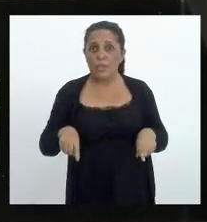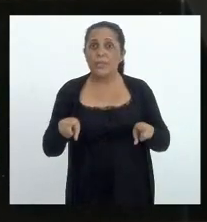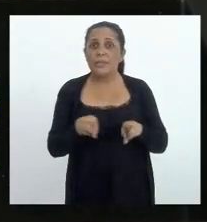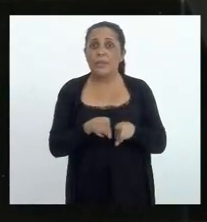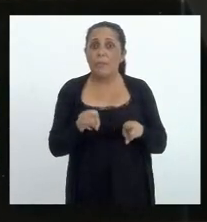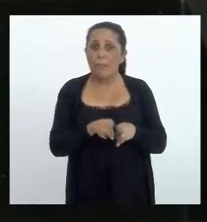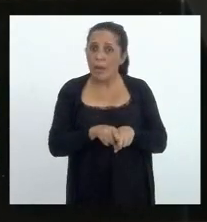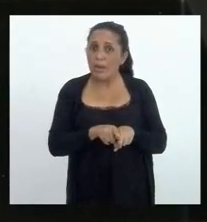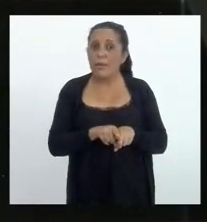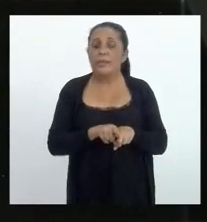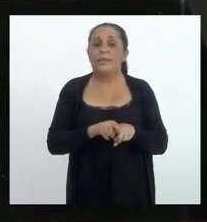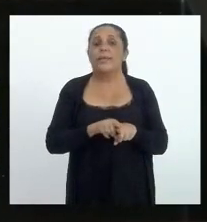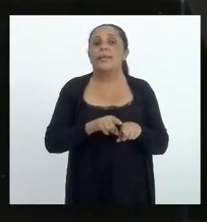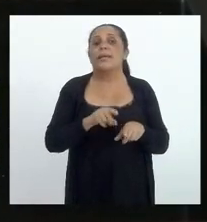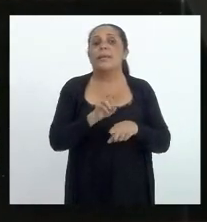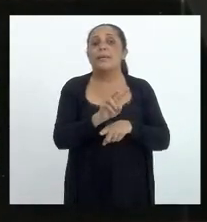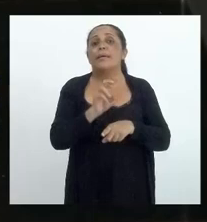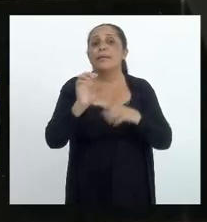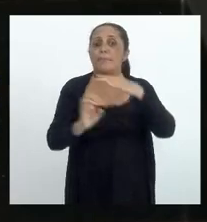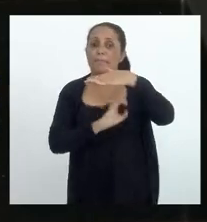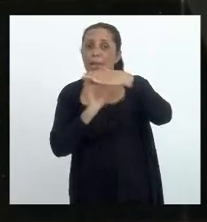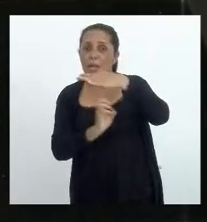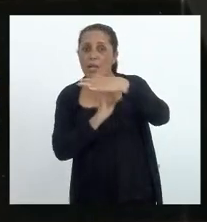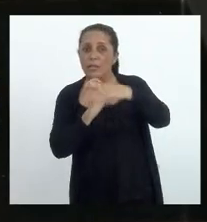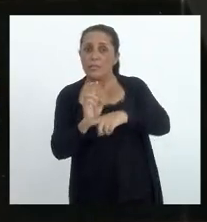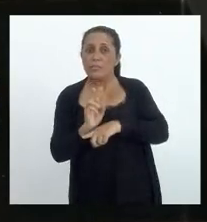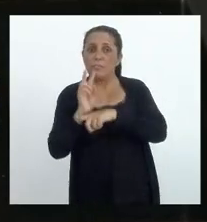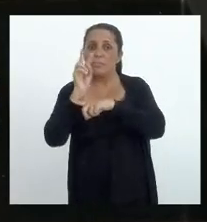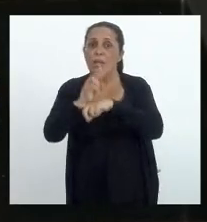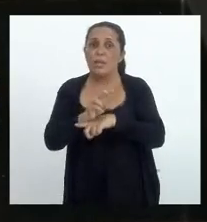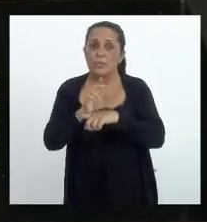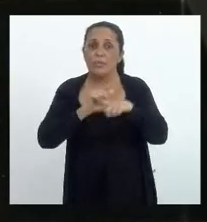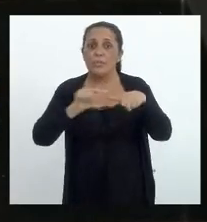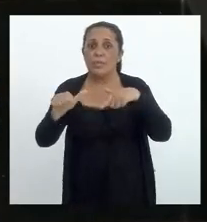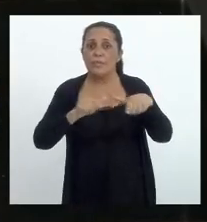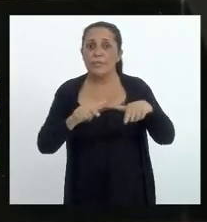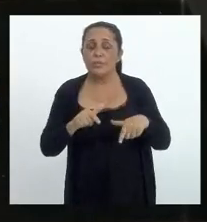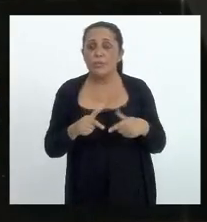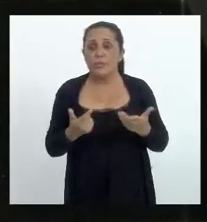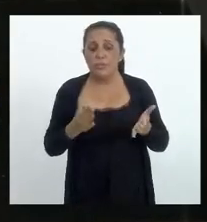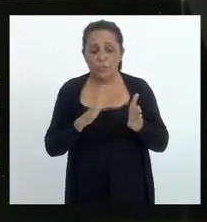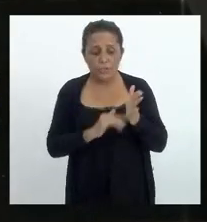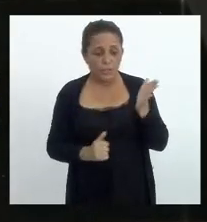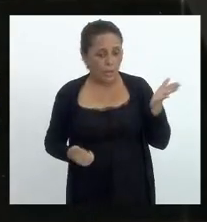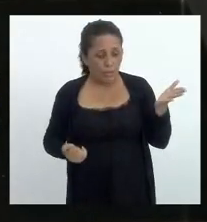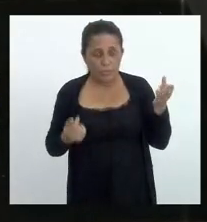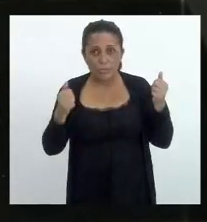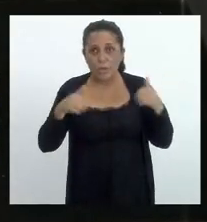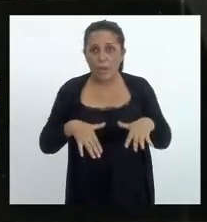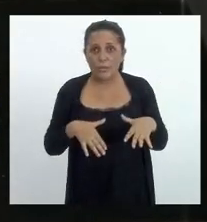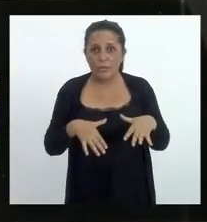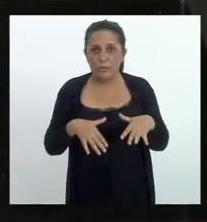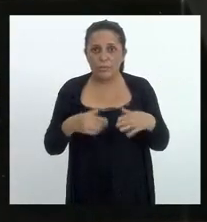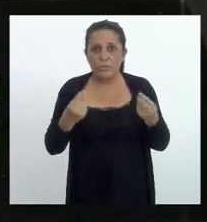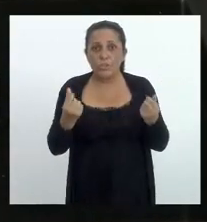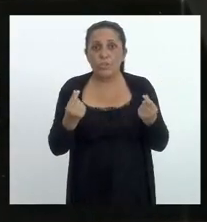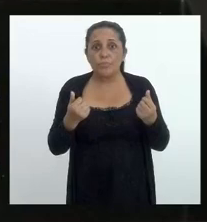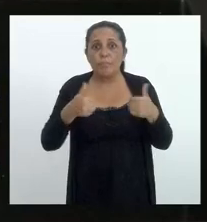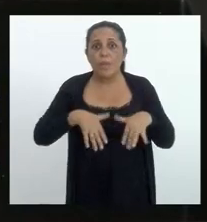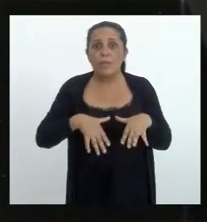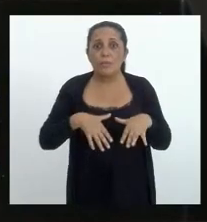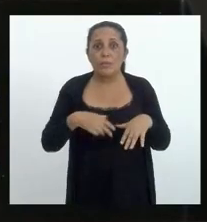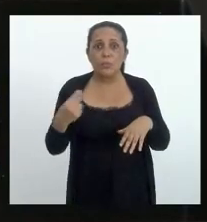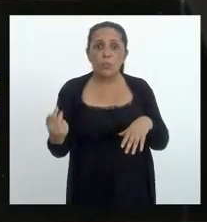dos serviços. Retirando esses gastos, as despesas financeiras são única e exclusivamente